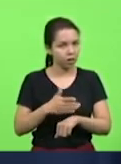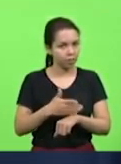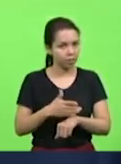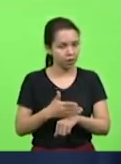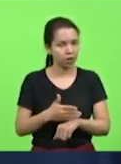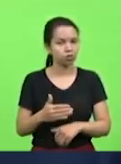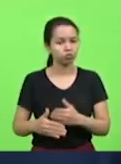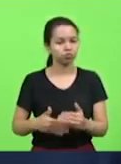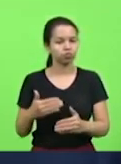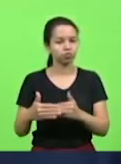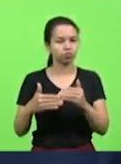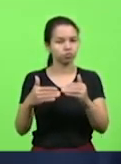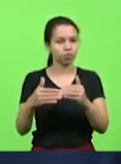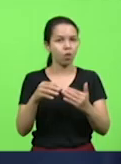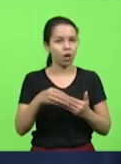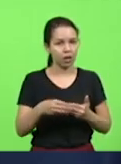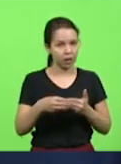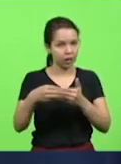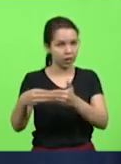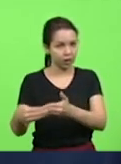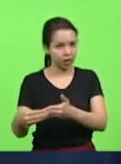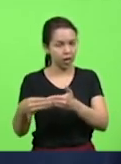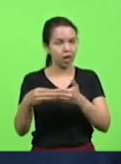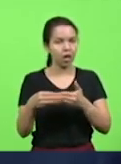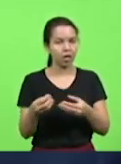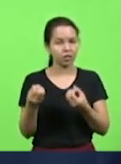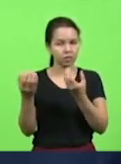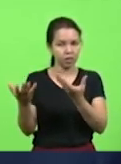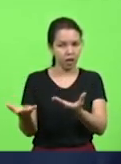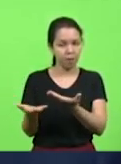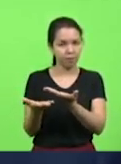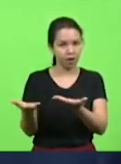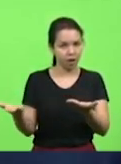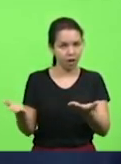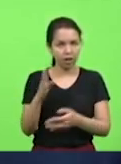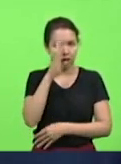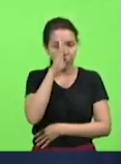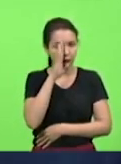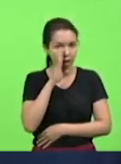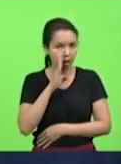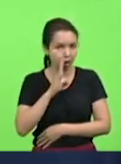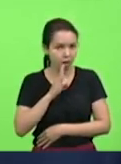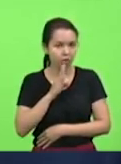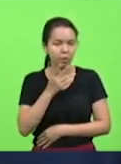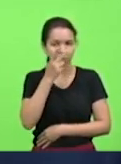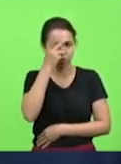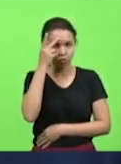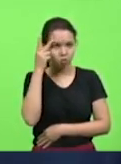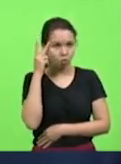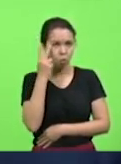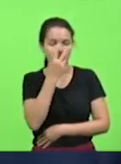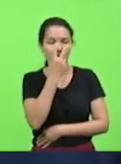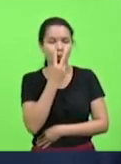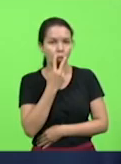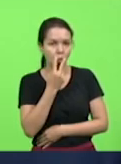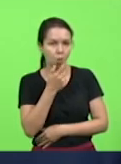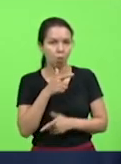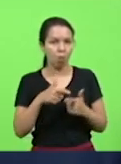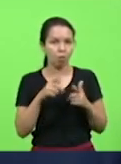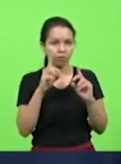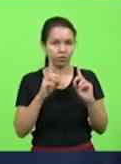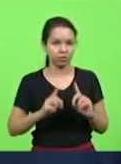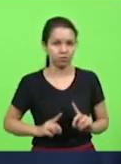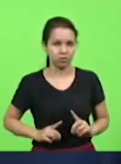repassados gratuitamente para os deficientes visuais. Porém, o chamado kit cão, que